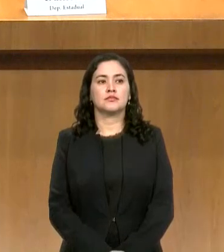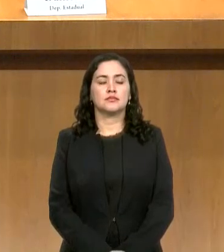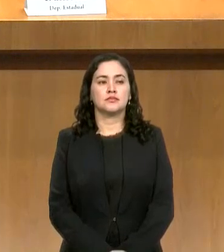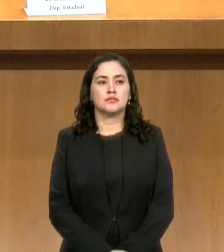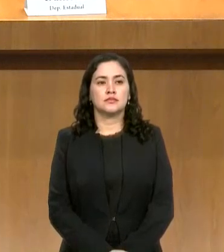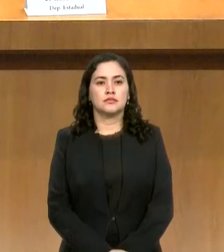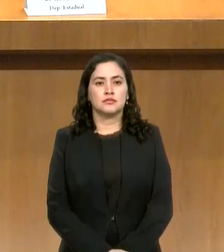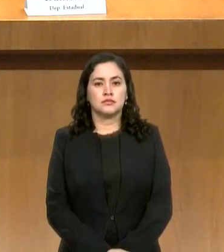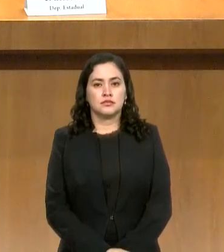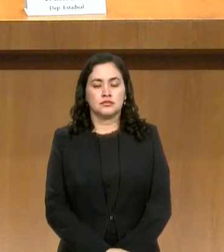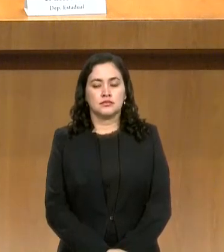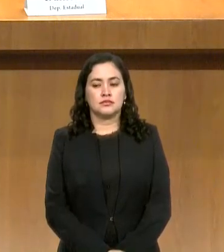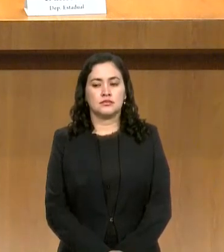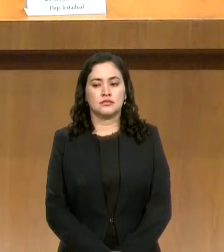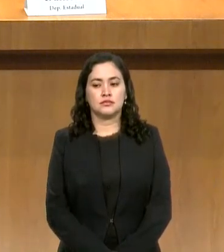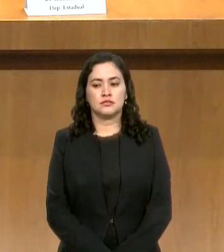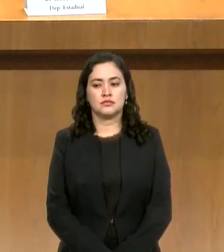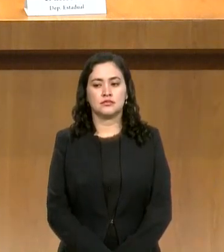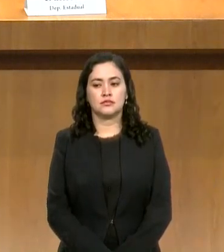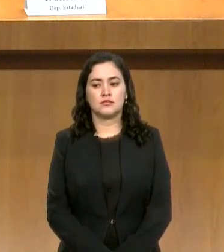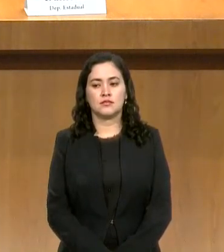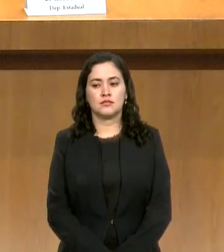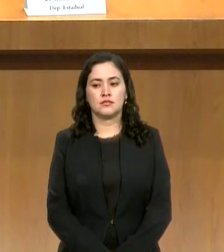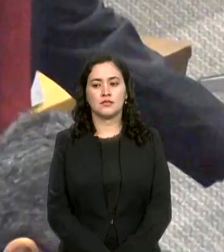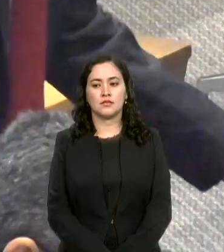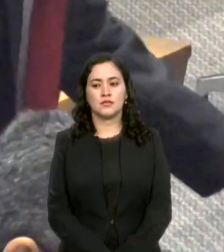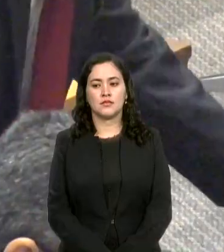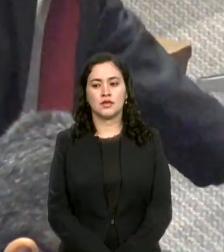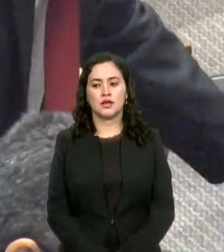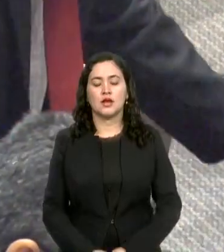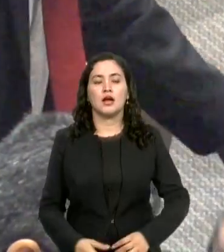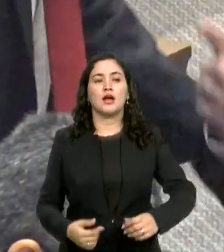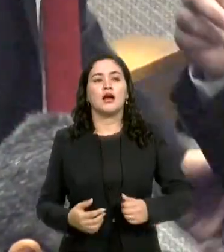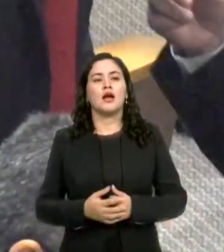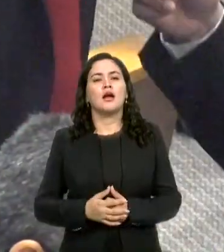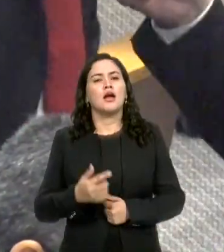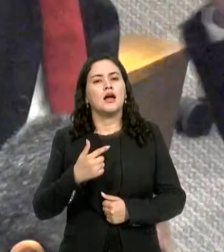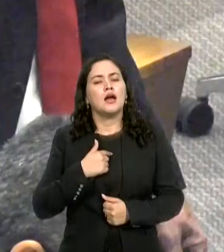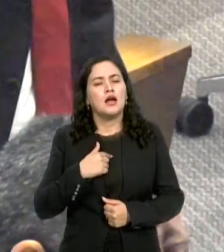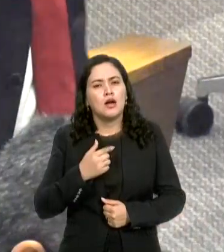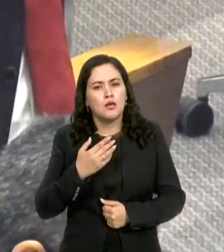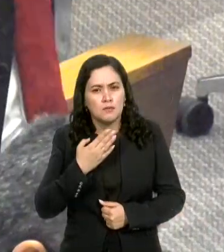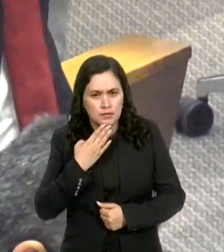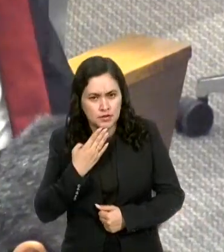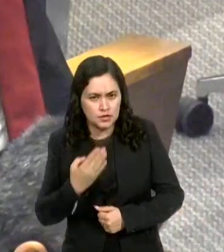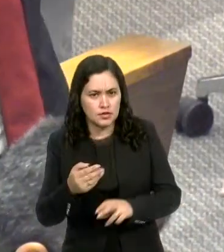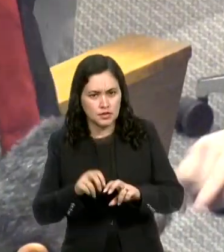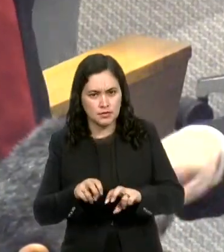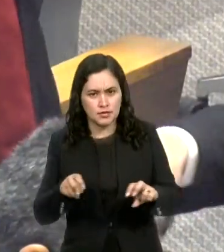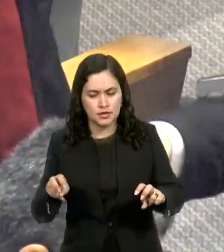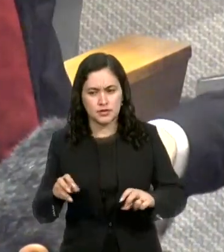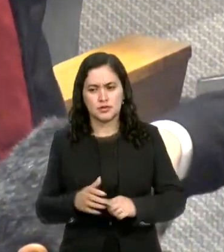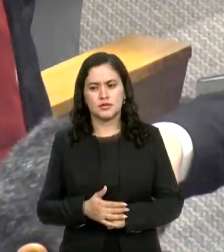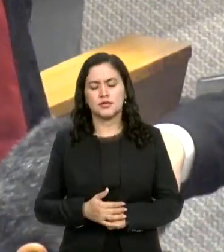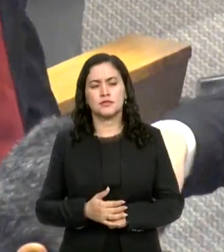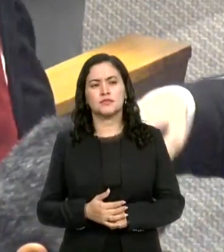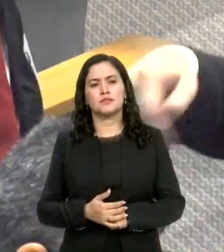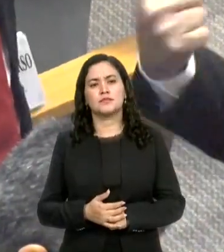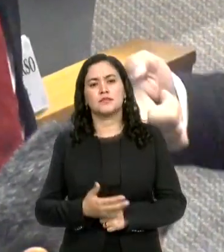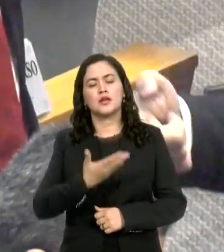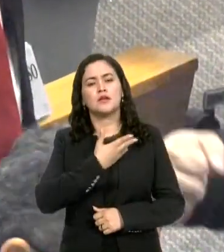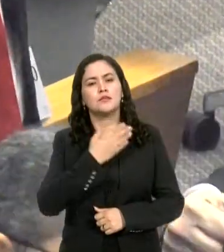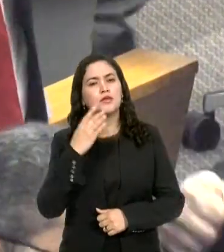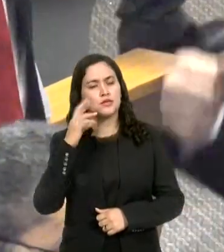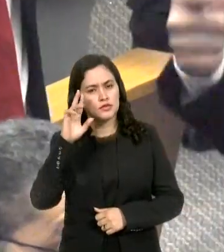diga. Presidente, é só fazer uma correção na minha solicitação que eu havia feito à mesa, ao nosso querido amigo diretor, doutor Braulio, é, na